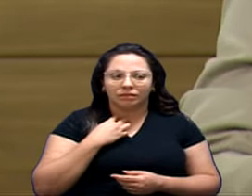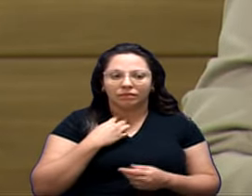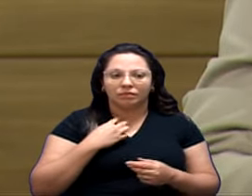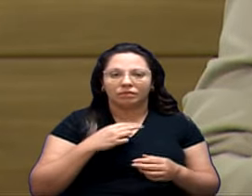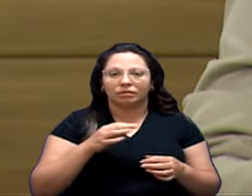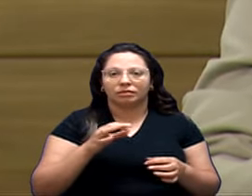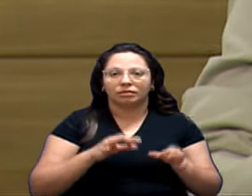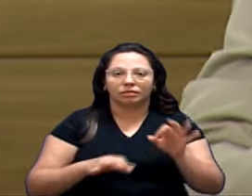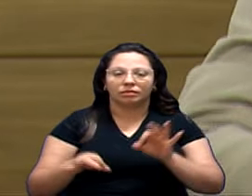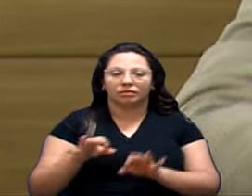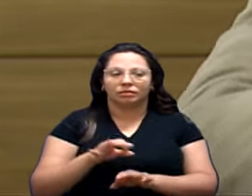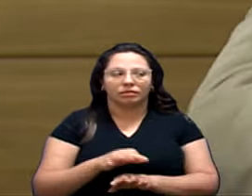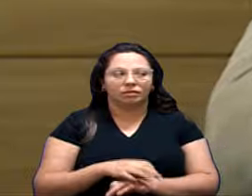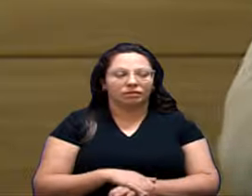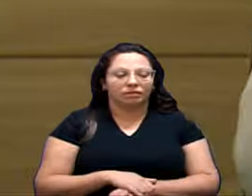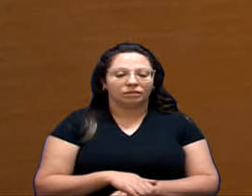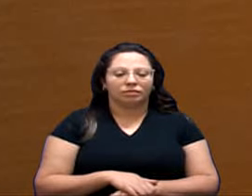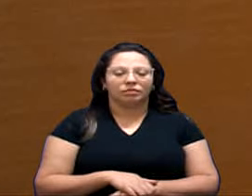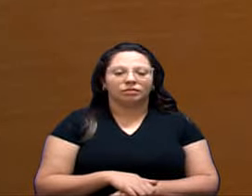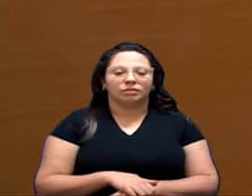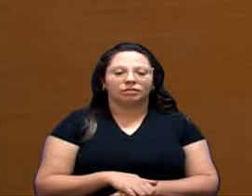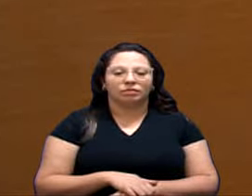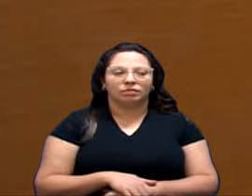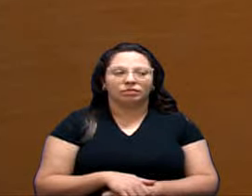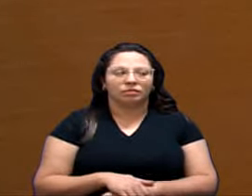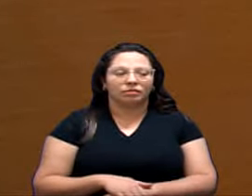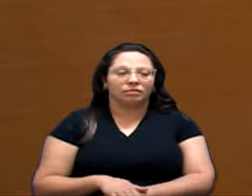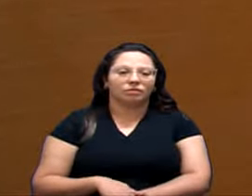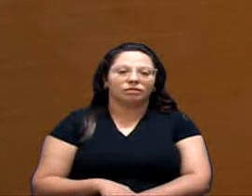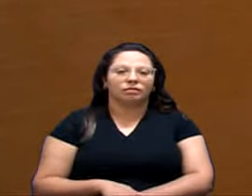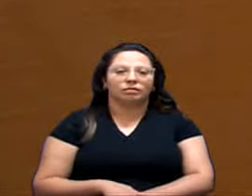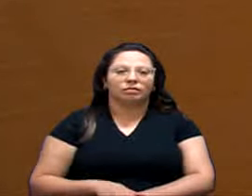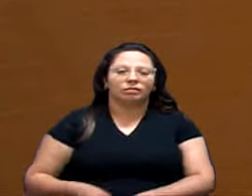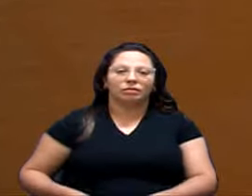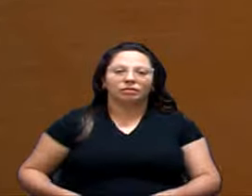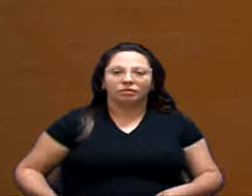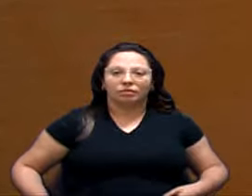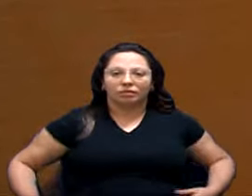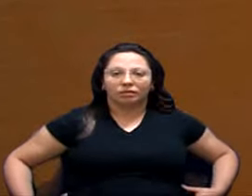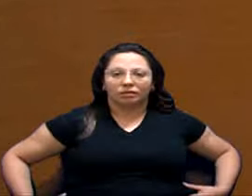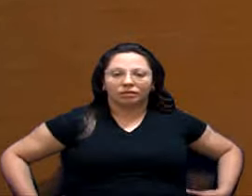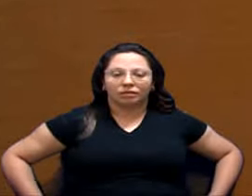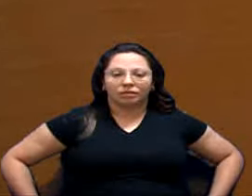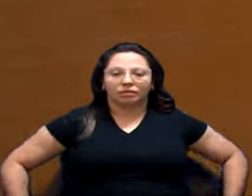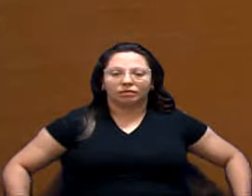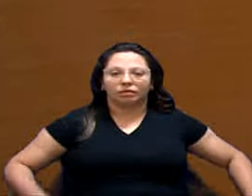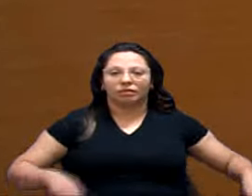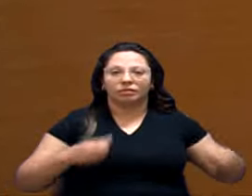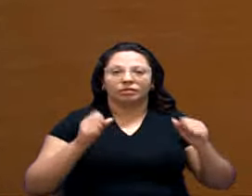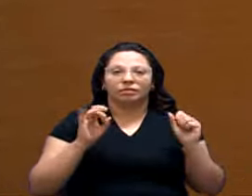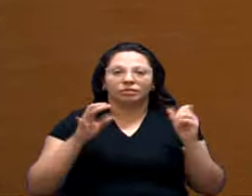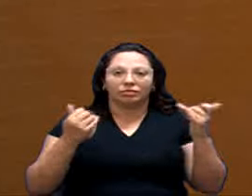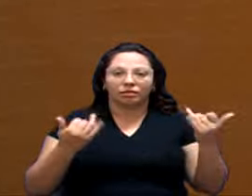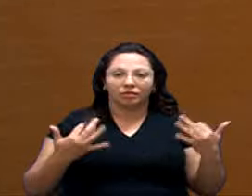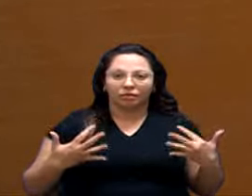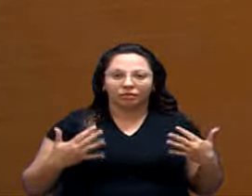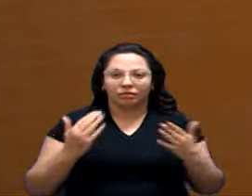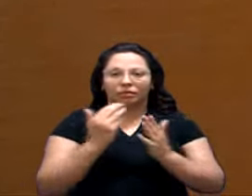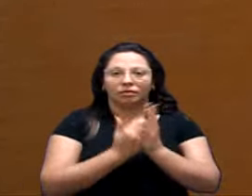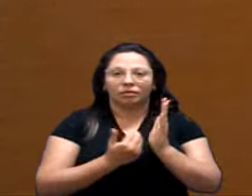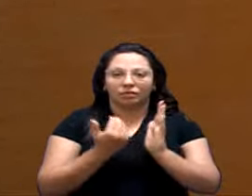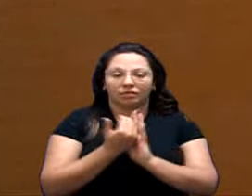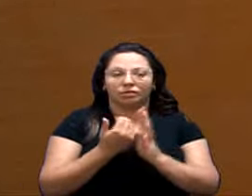ocupação só complementando a a explicação do do Júnior